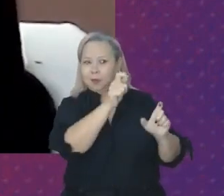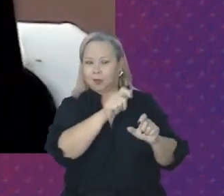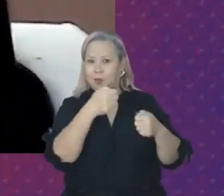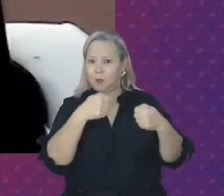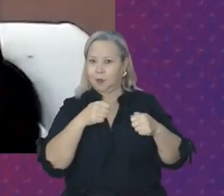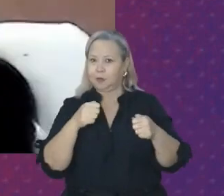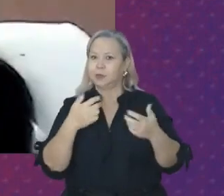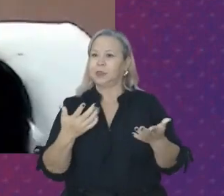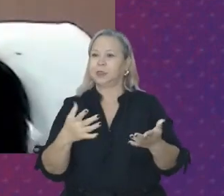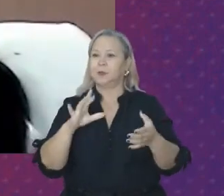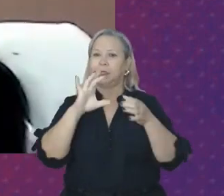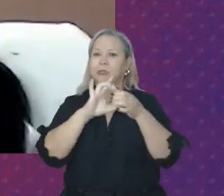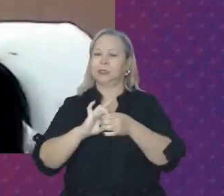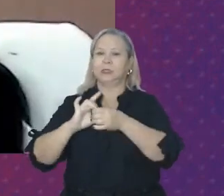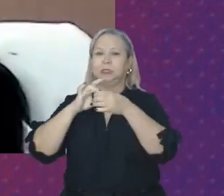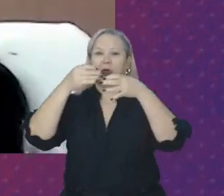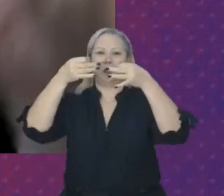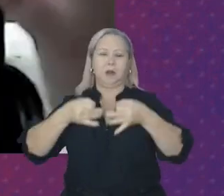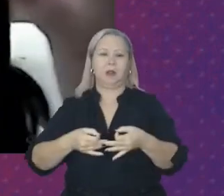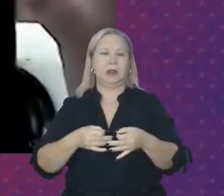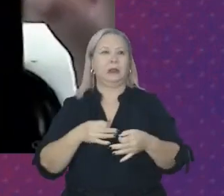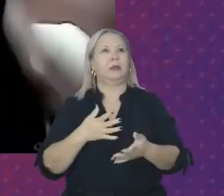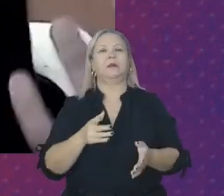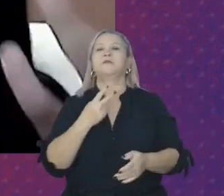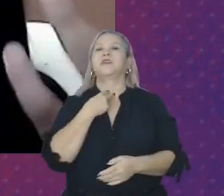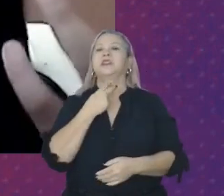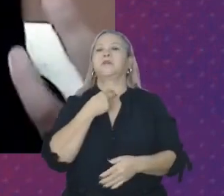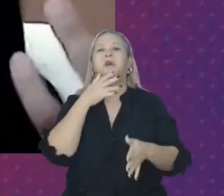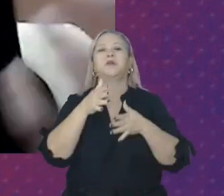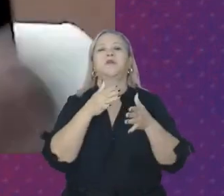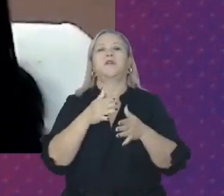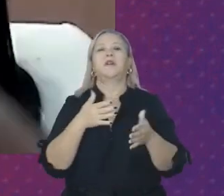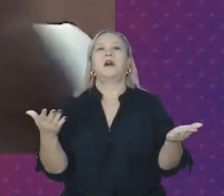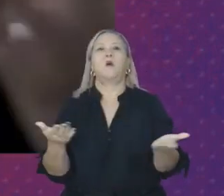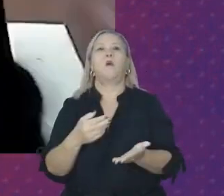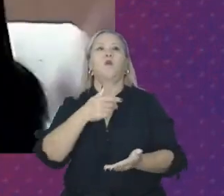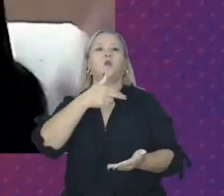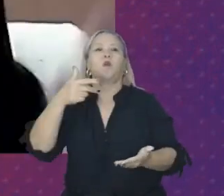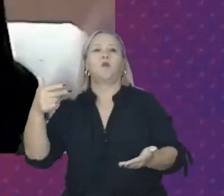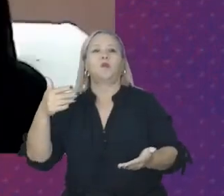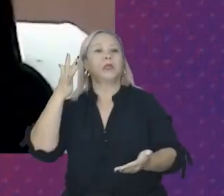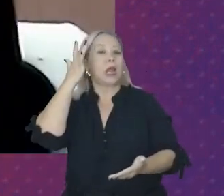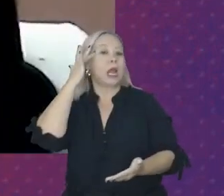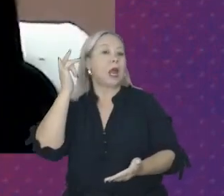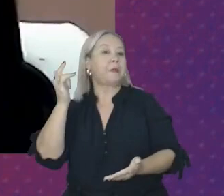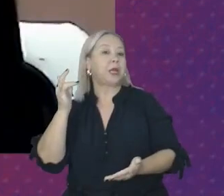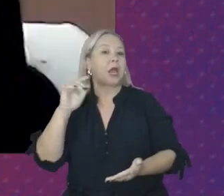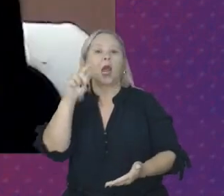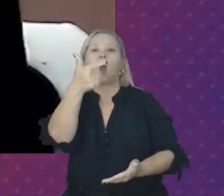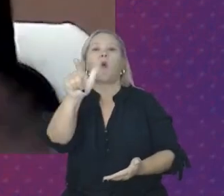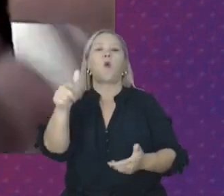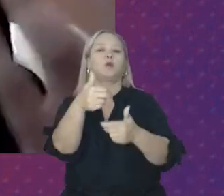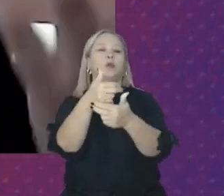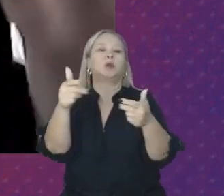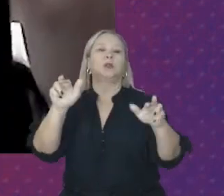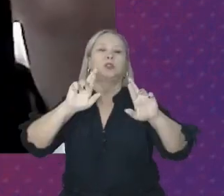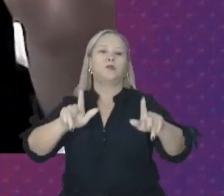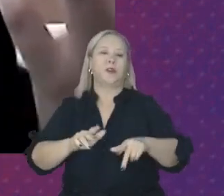ser coerente. Não adianta você falar hoje uma coisa e amanhã outra. A gente vê muitos casos